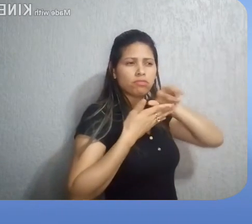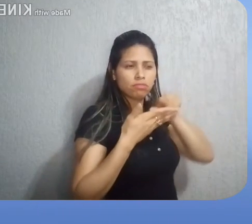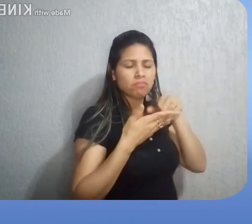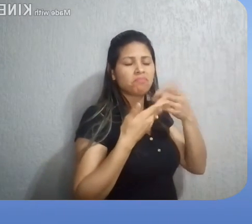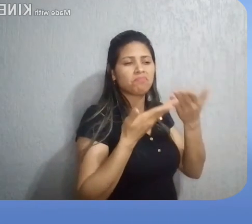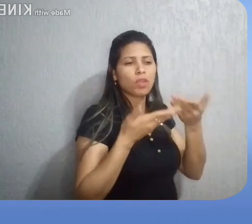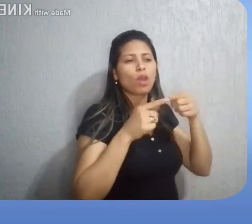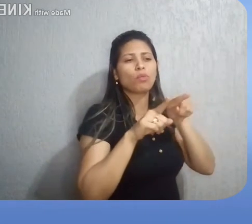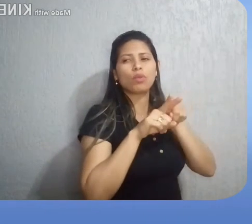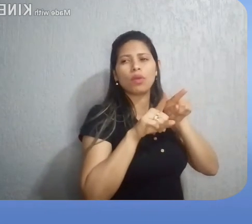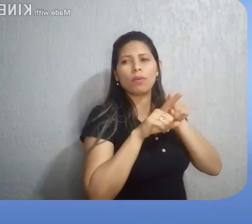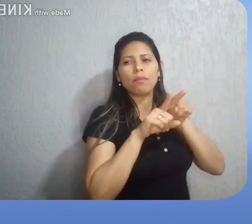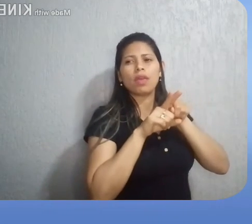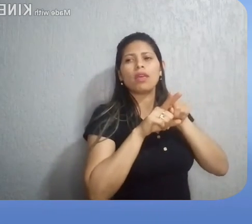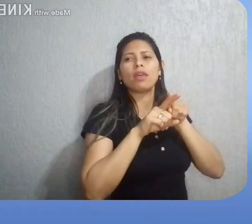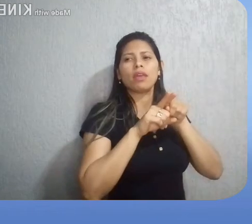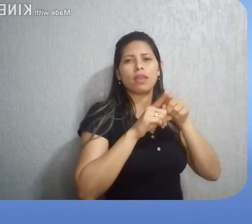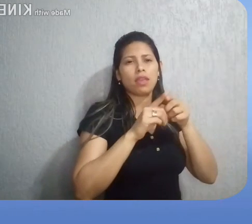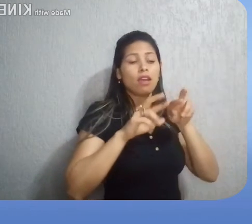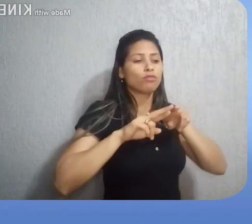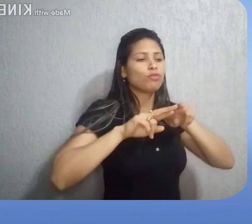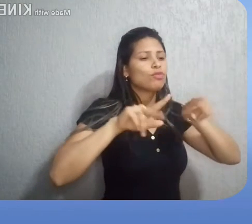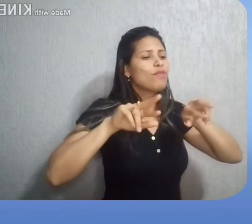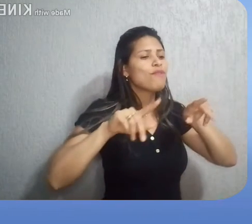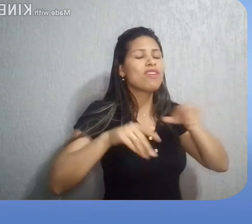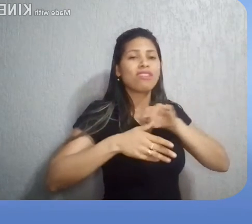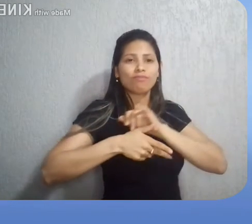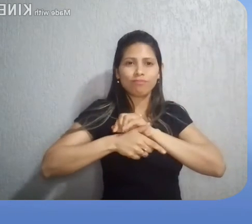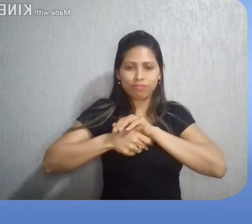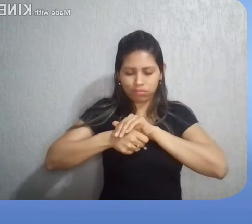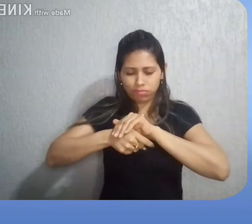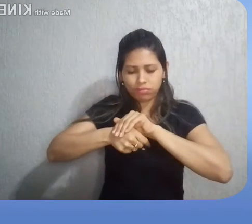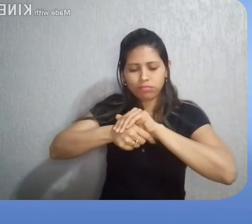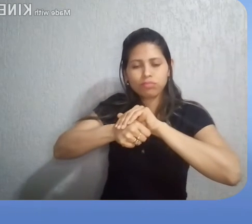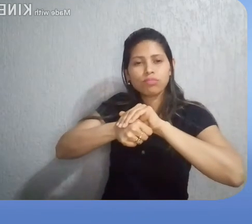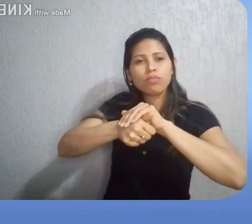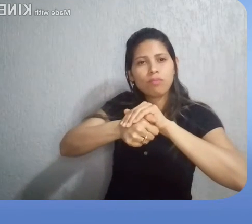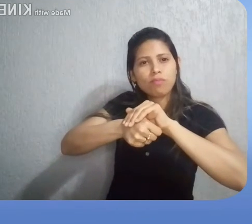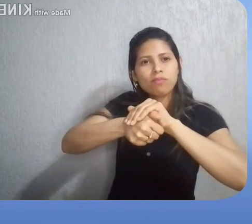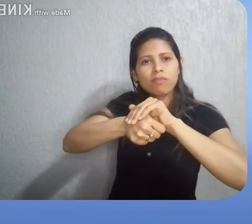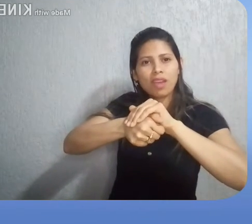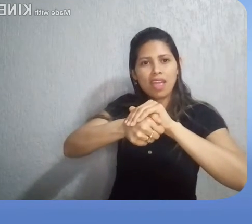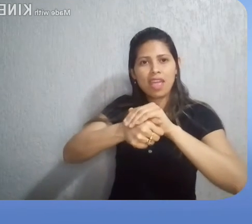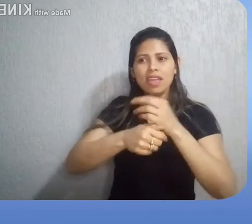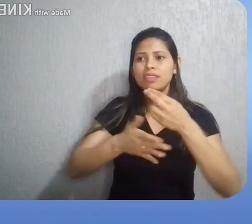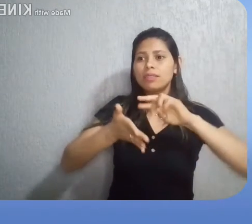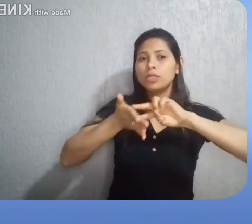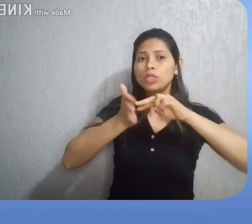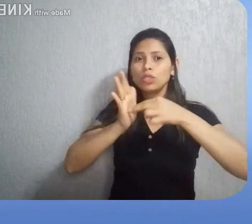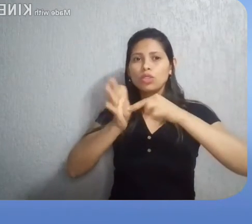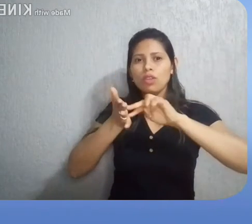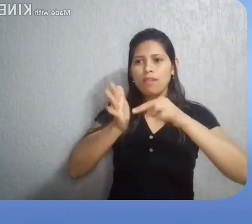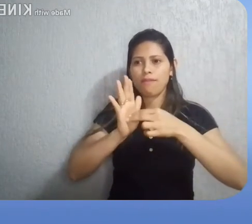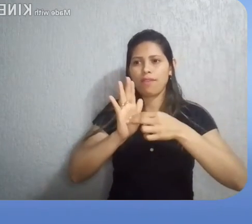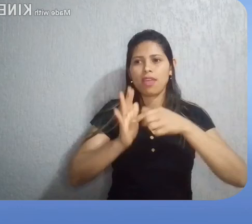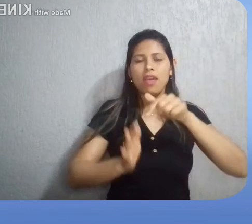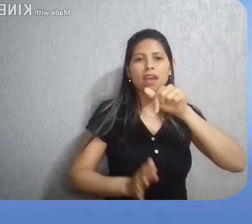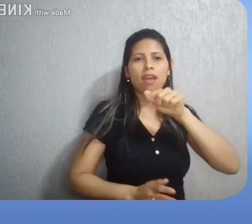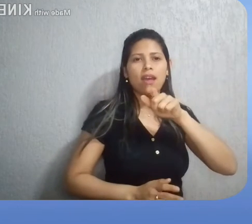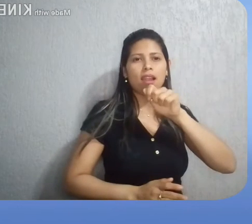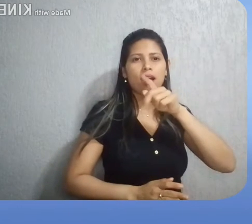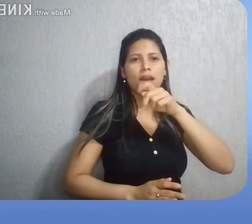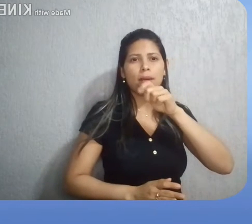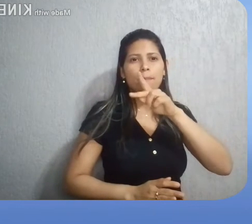dos tentilhões, com aqueles bicos de formato variado, e também diferenças entre algumas